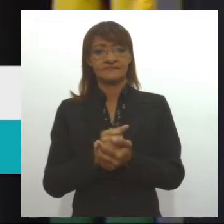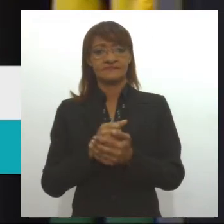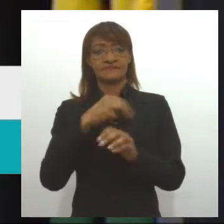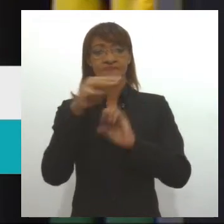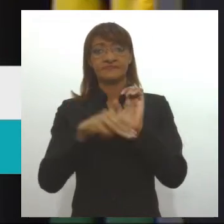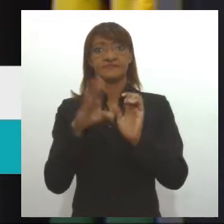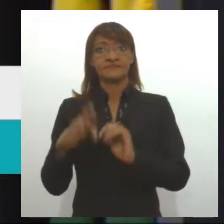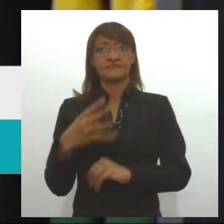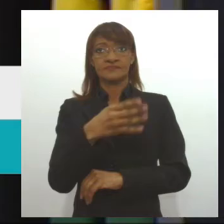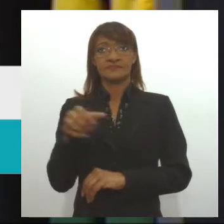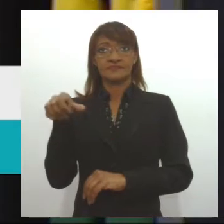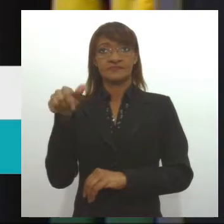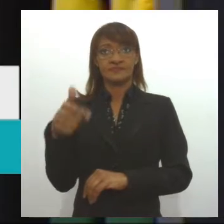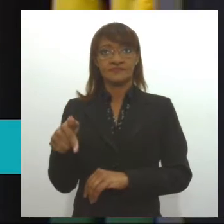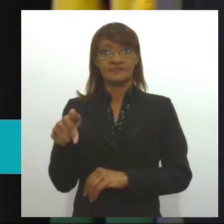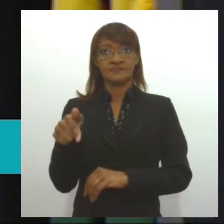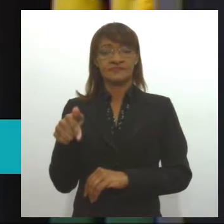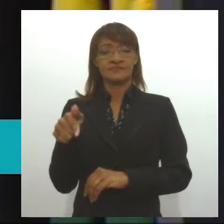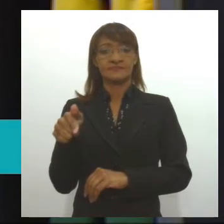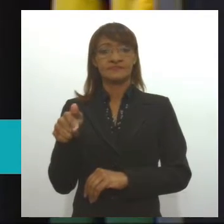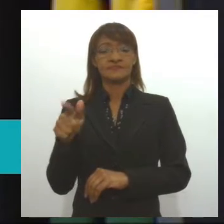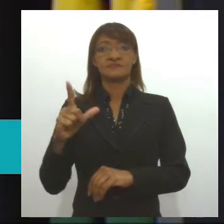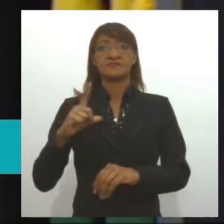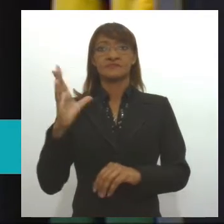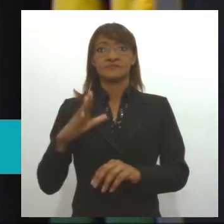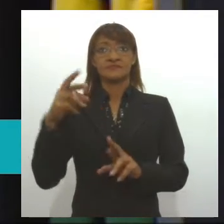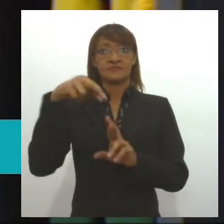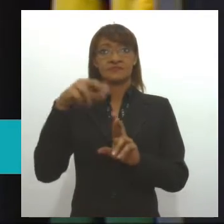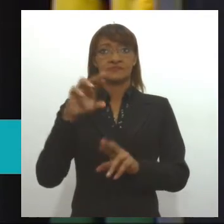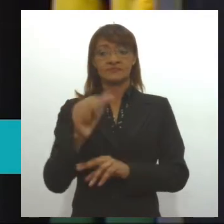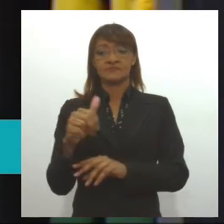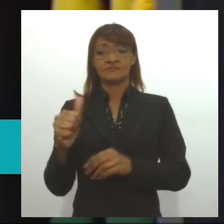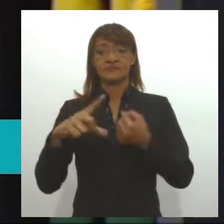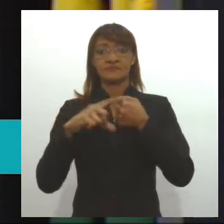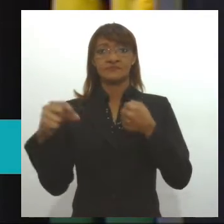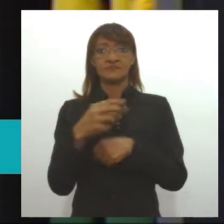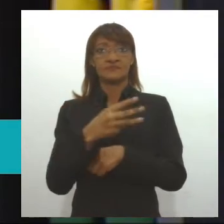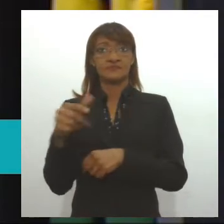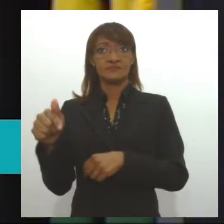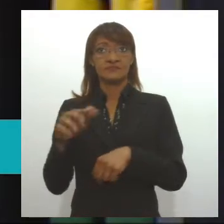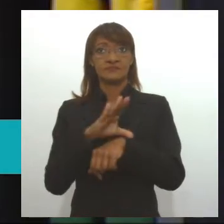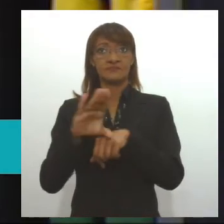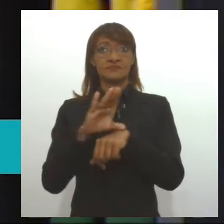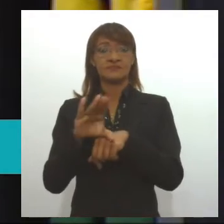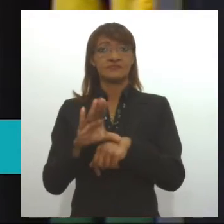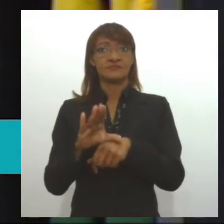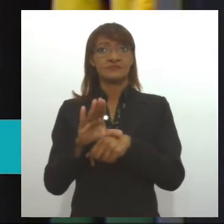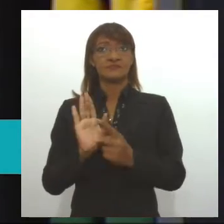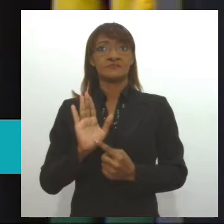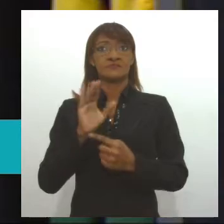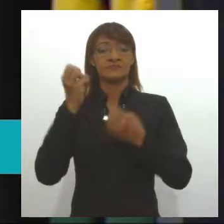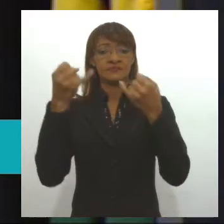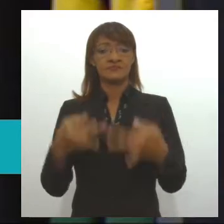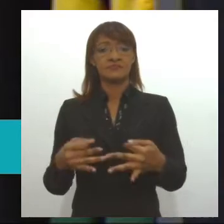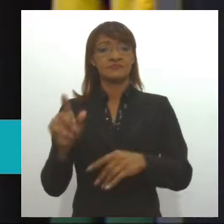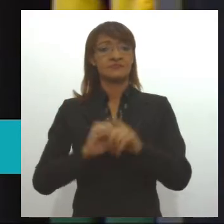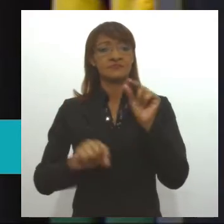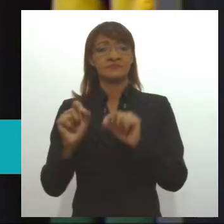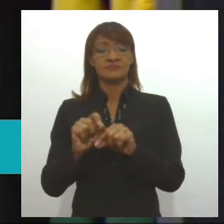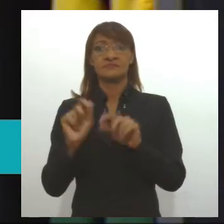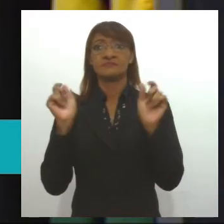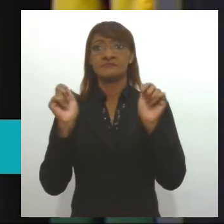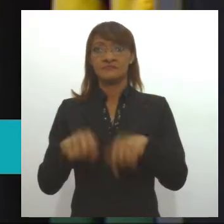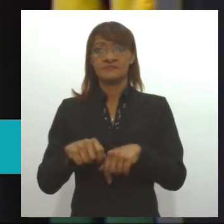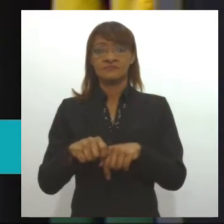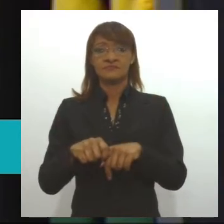47 estabeleceu o parágrafo 11 do artigo 37 da Constituição, dizendo que deveriam ser